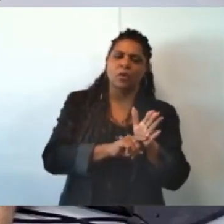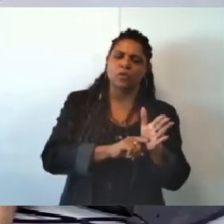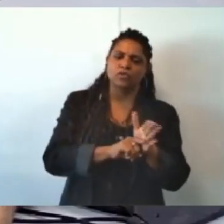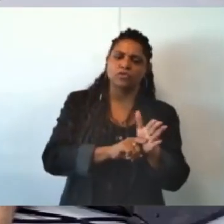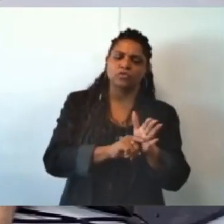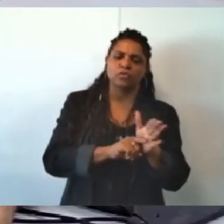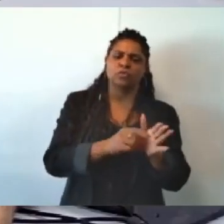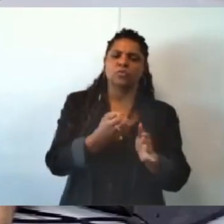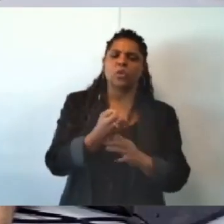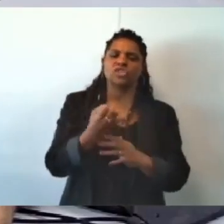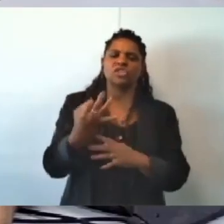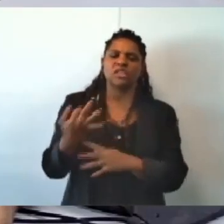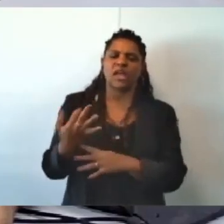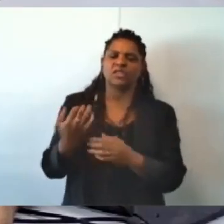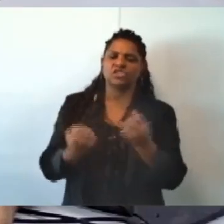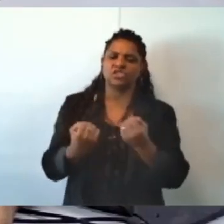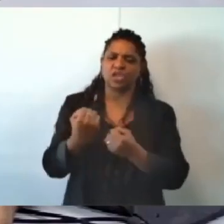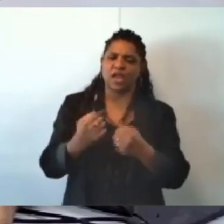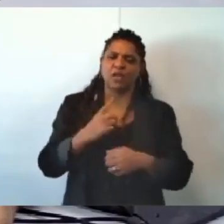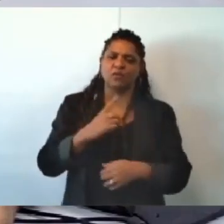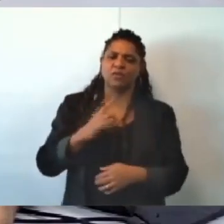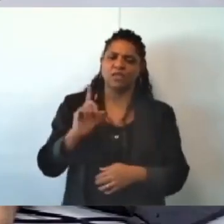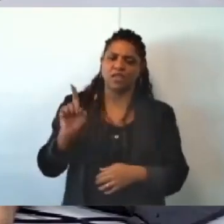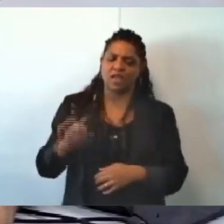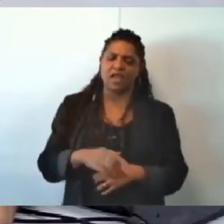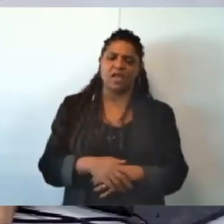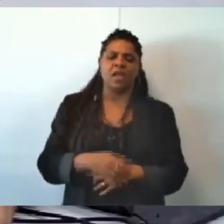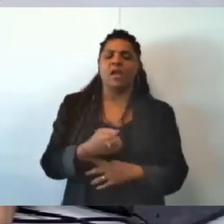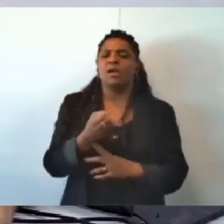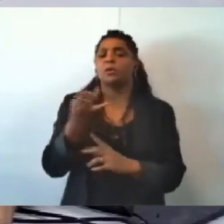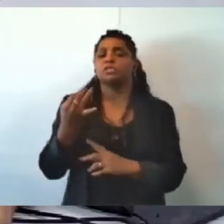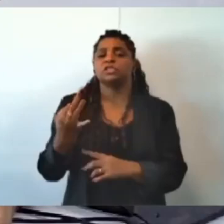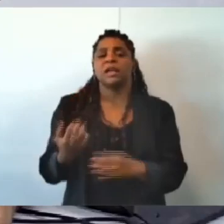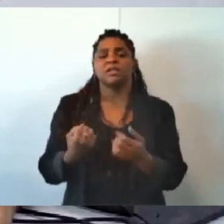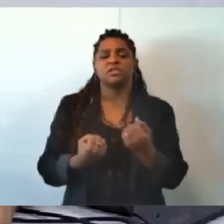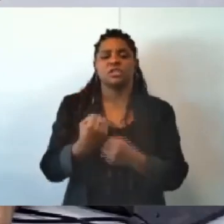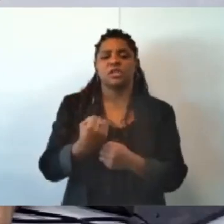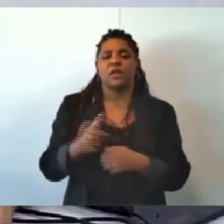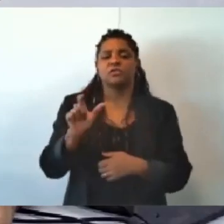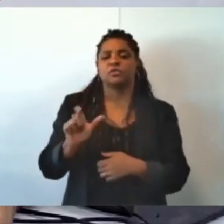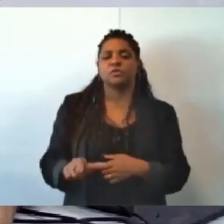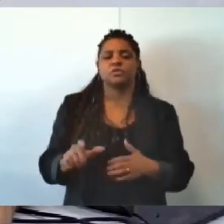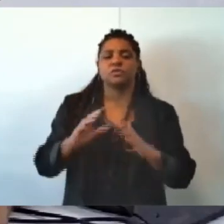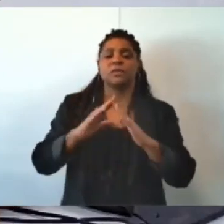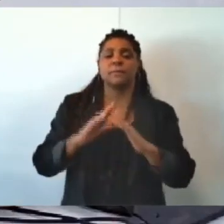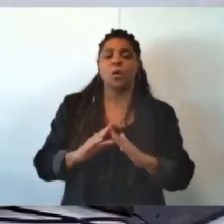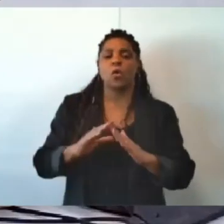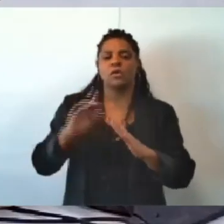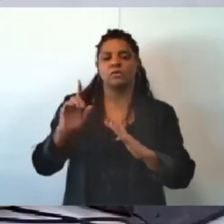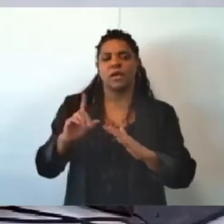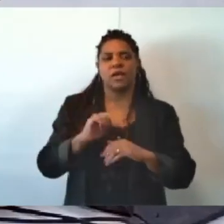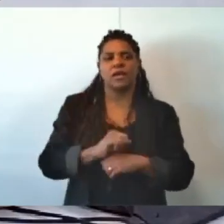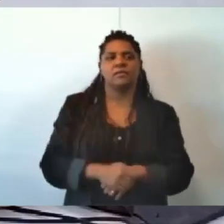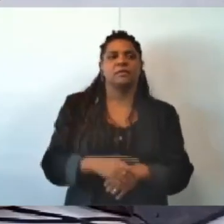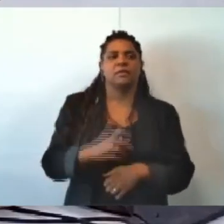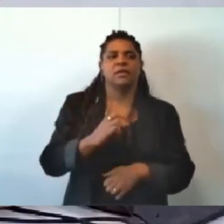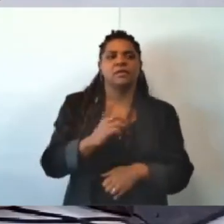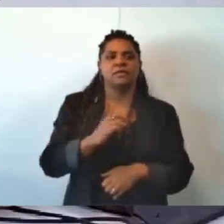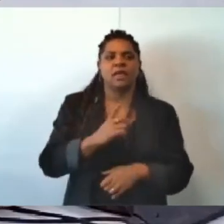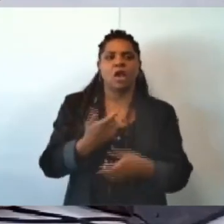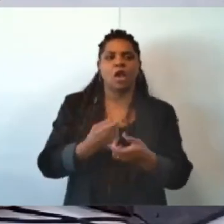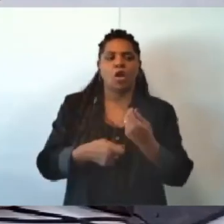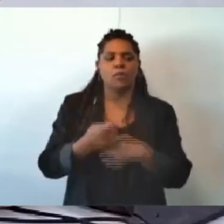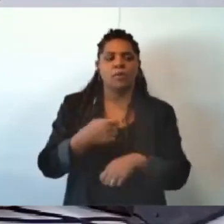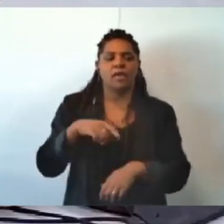por lá, quantos carros de moradores, quantos carros de comerciantes, entendeu? Então, isso é uma aberração